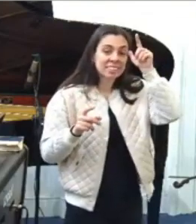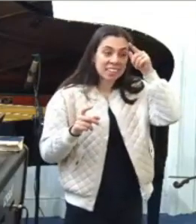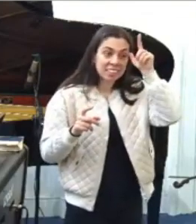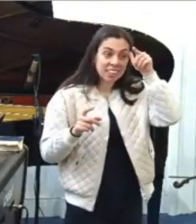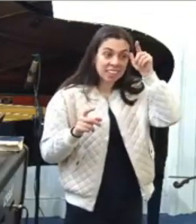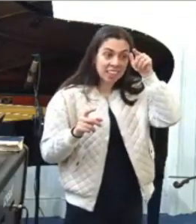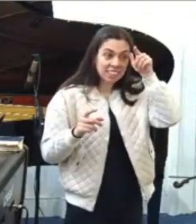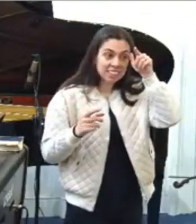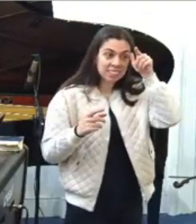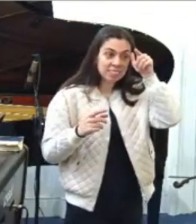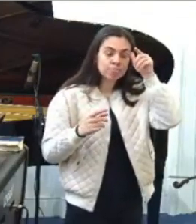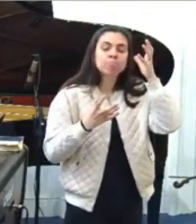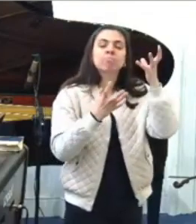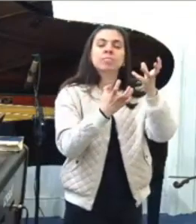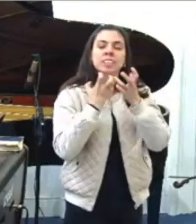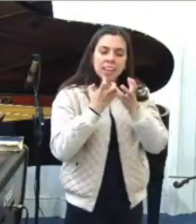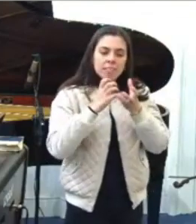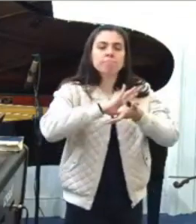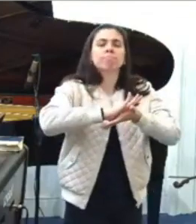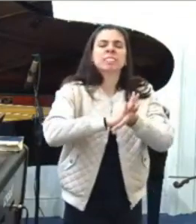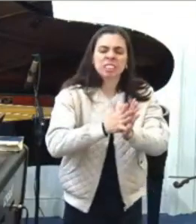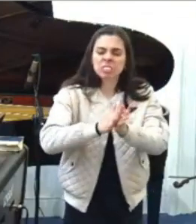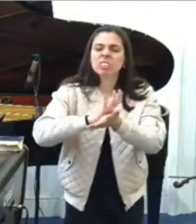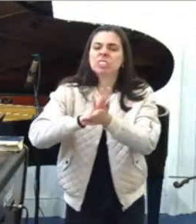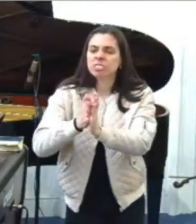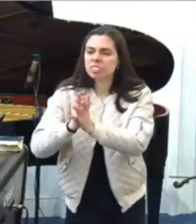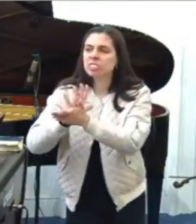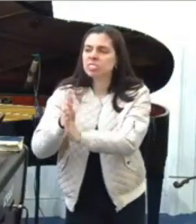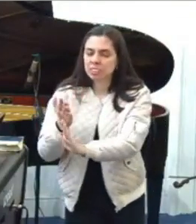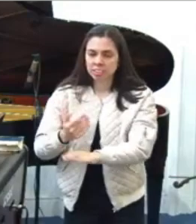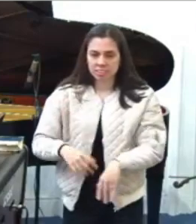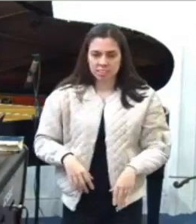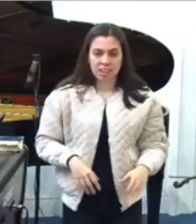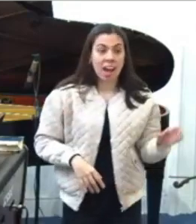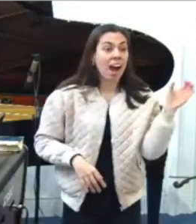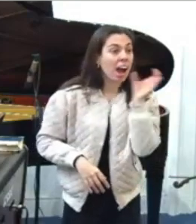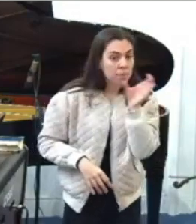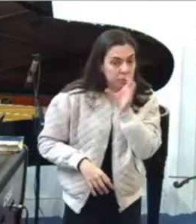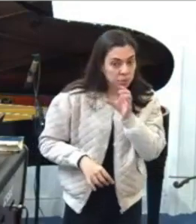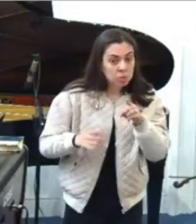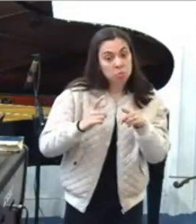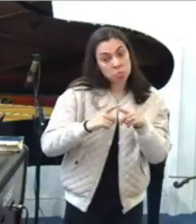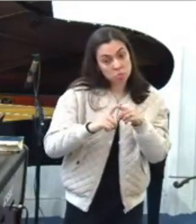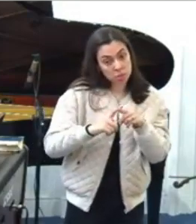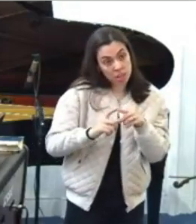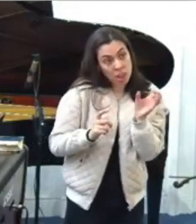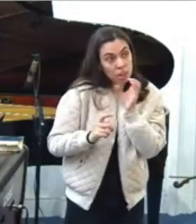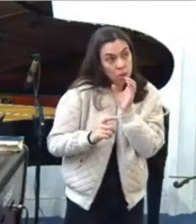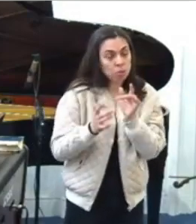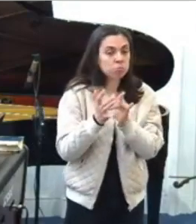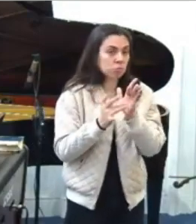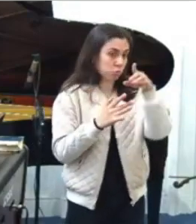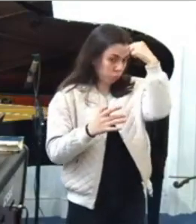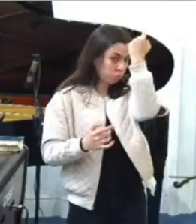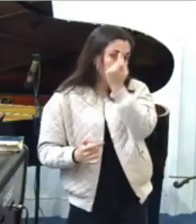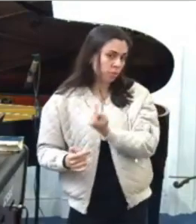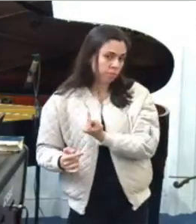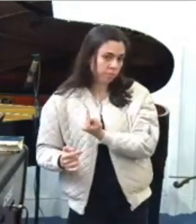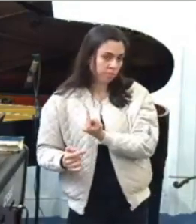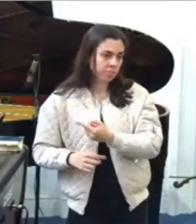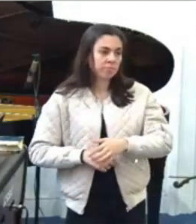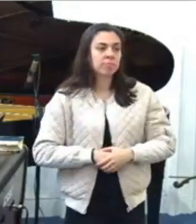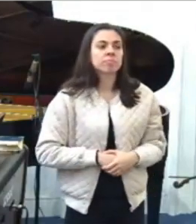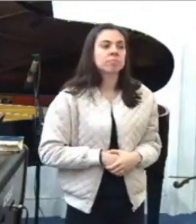pretende causar o maior dano possível antes que seja então destruído, porque ele não pode mais alcançar